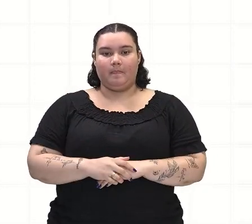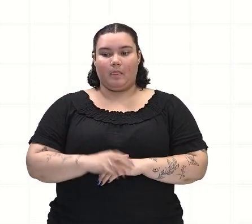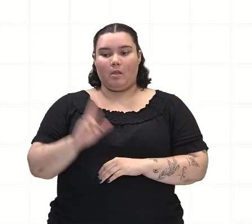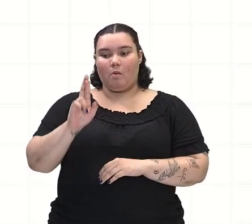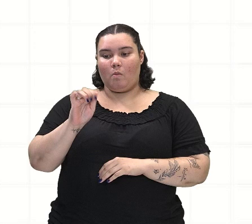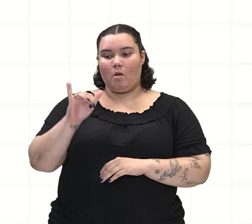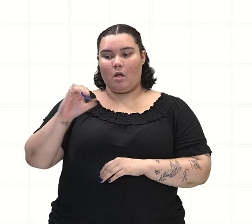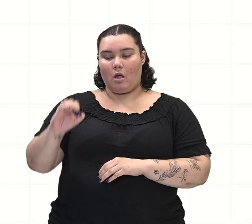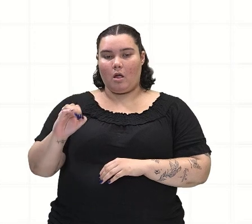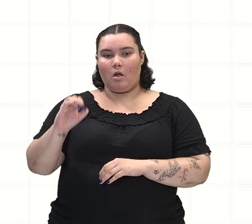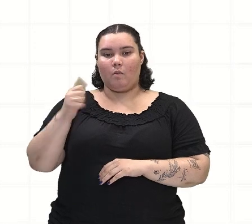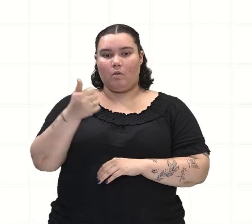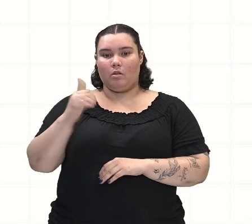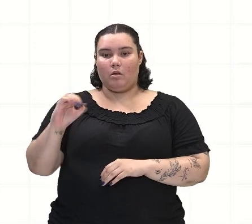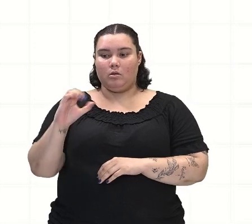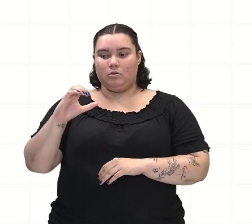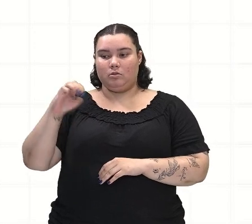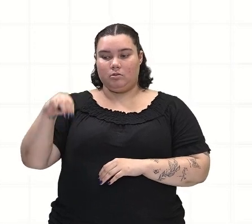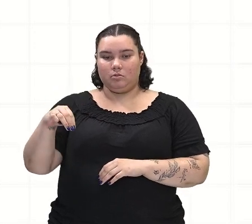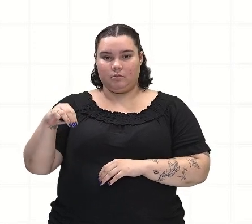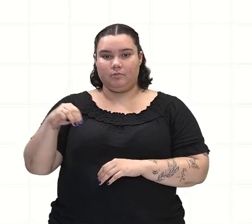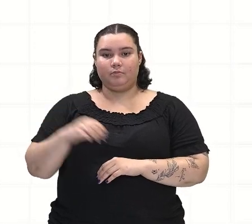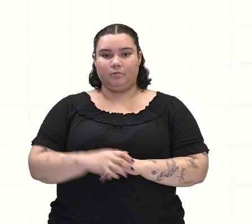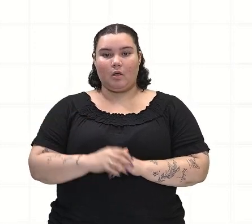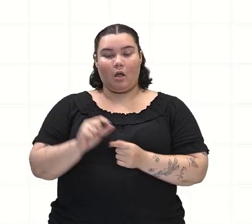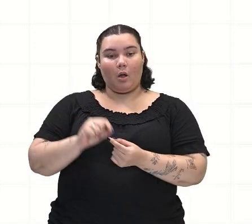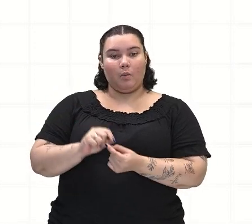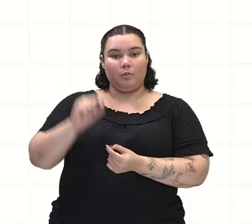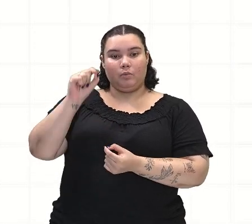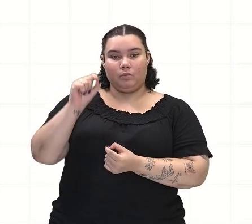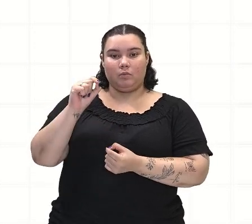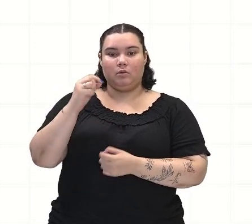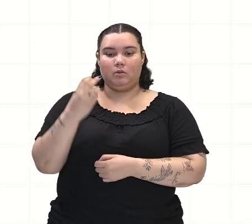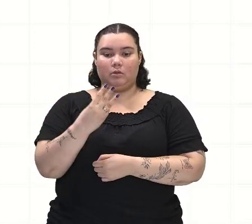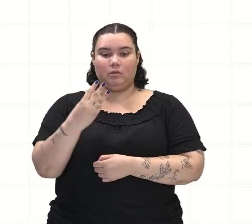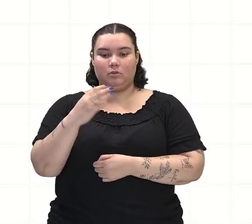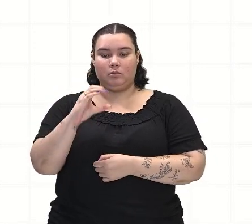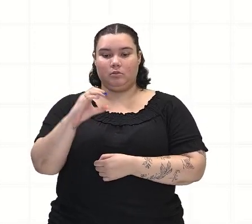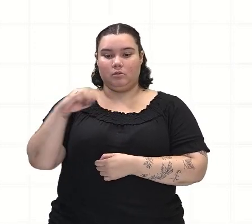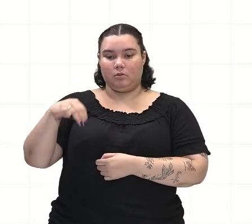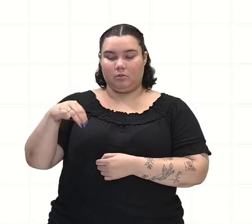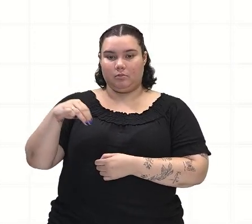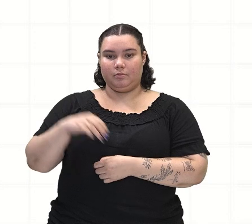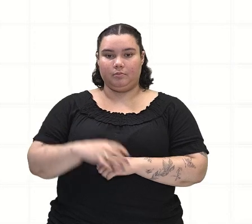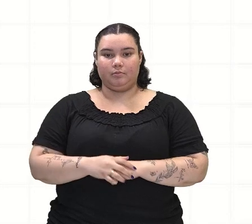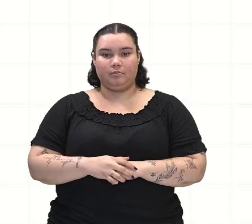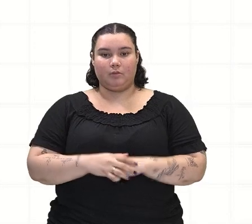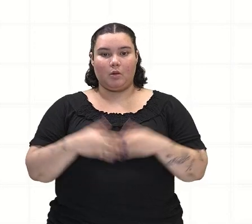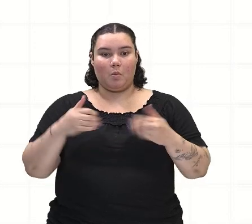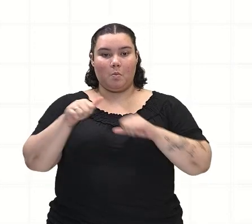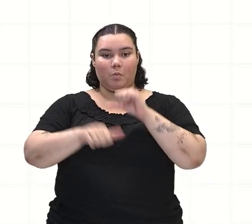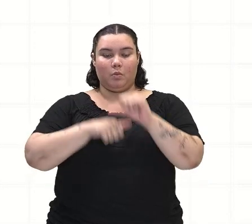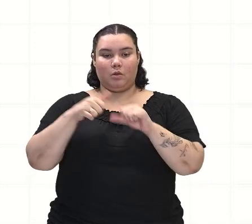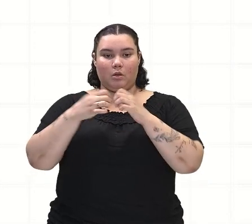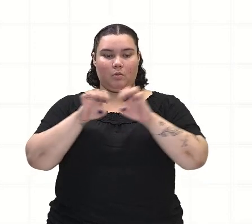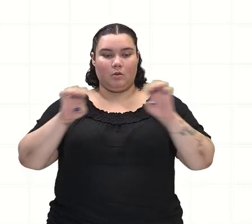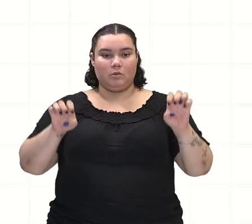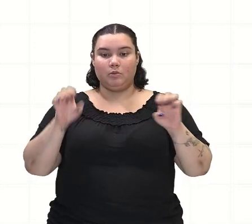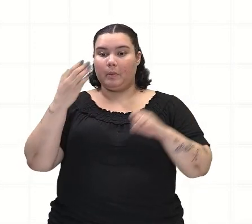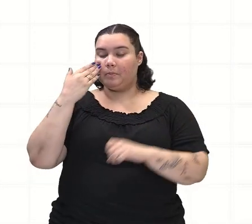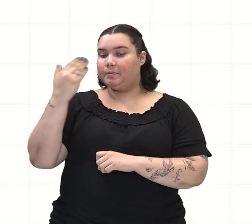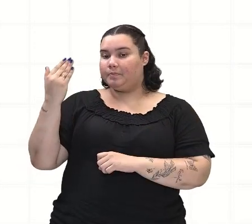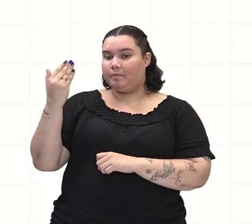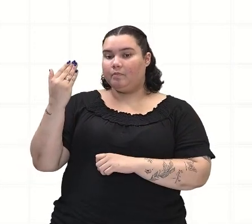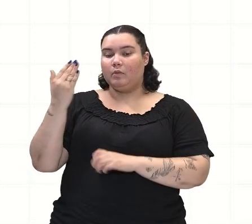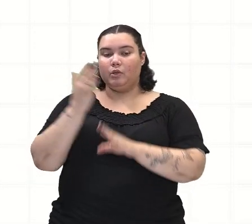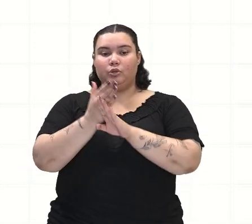10 centímetros e a altura 3 centímetros. Então, substituindo na fórmula, né, vou encontrar o